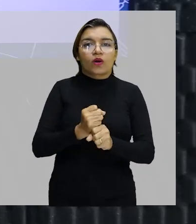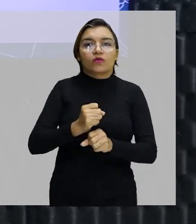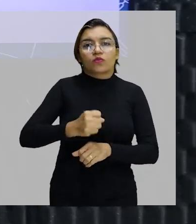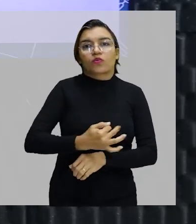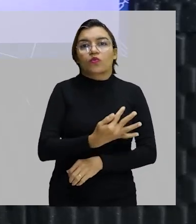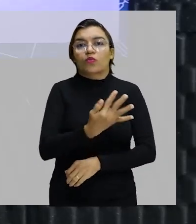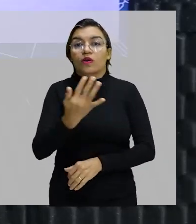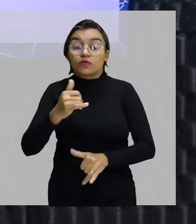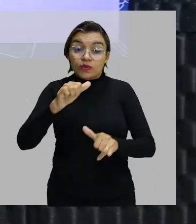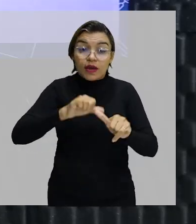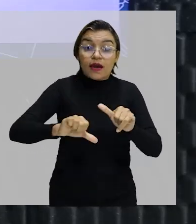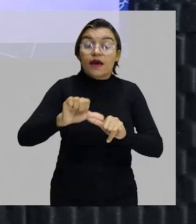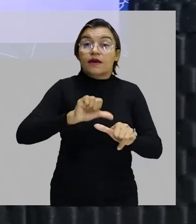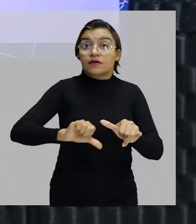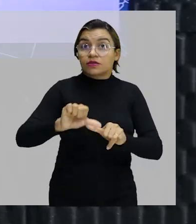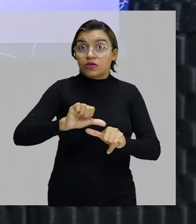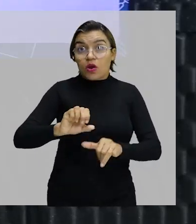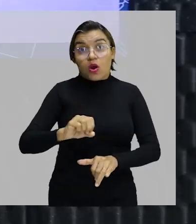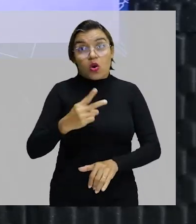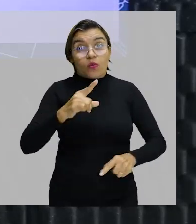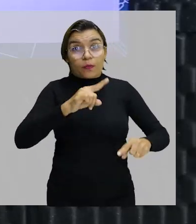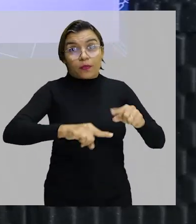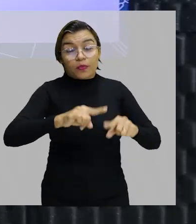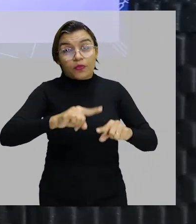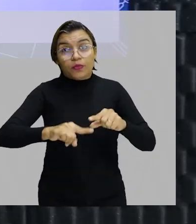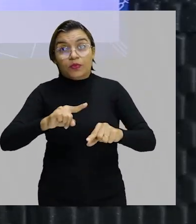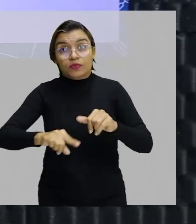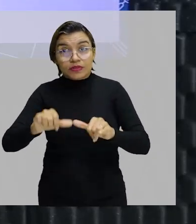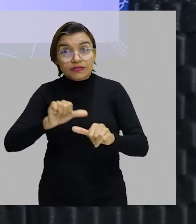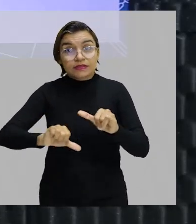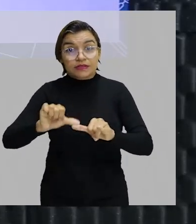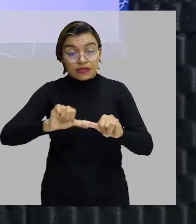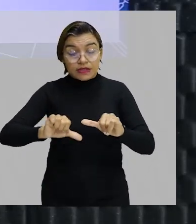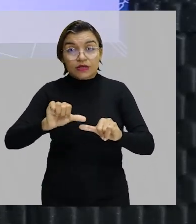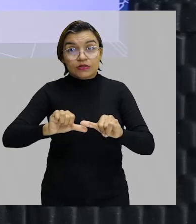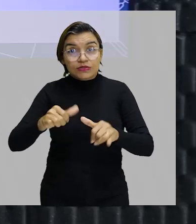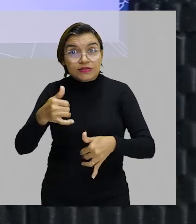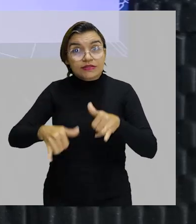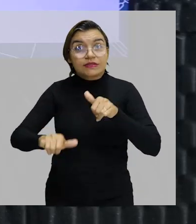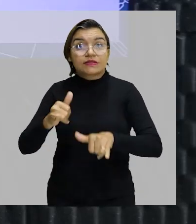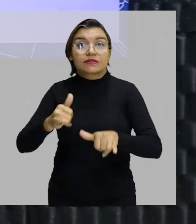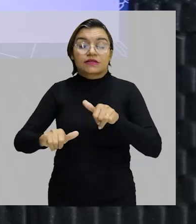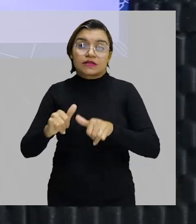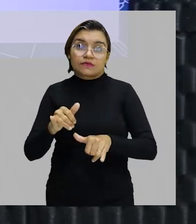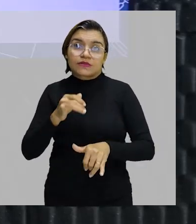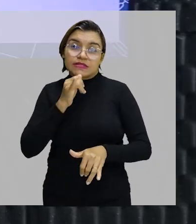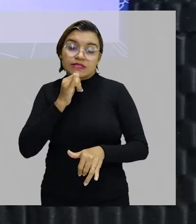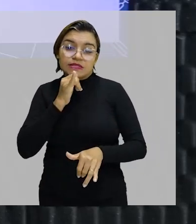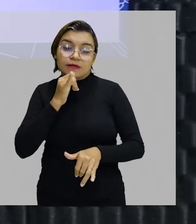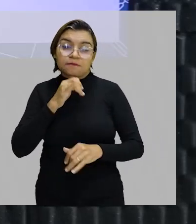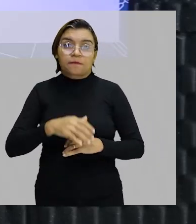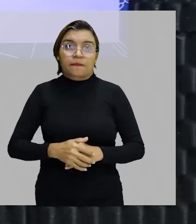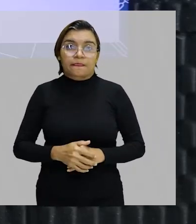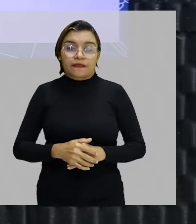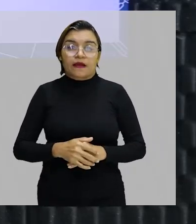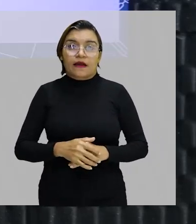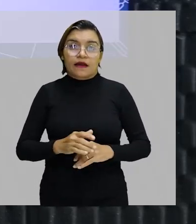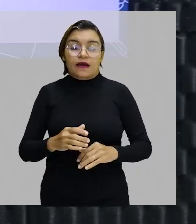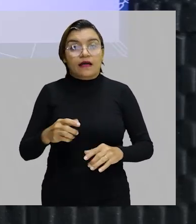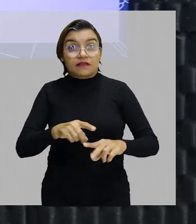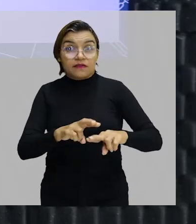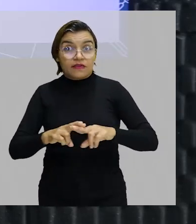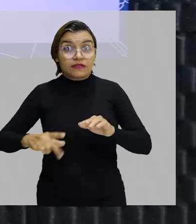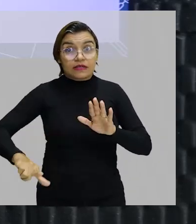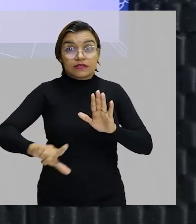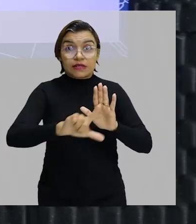de reagentes ou produtos das reações químicas, feito com base nas leis das